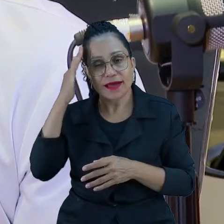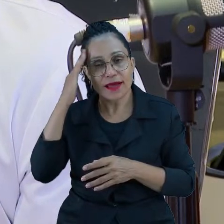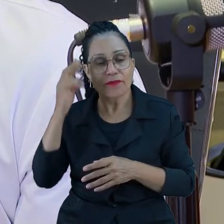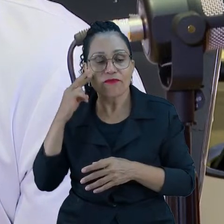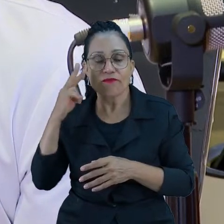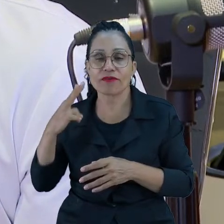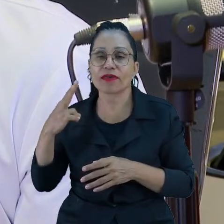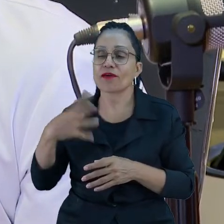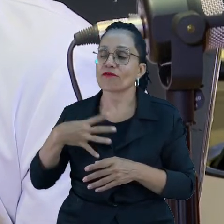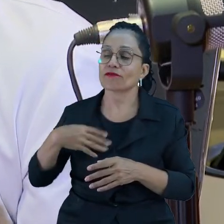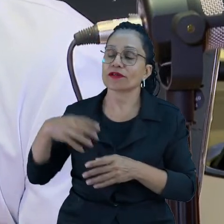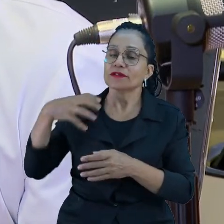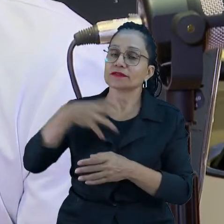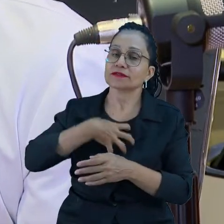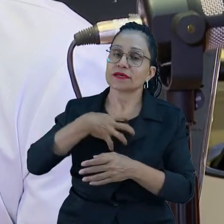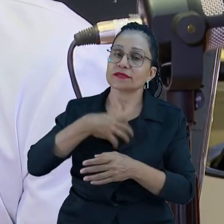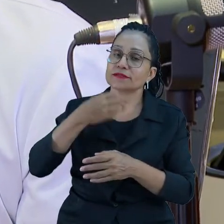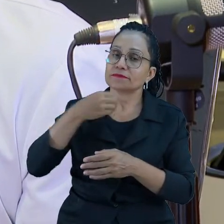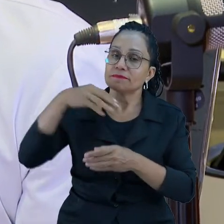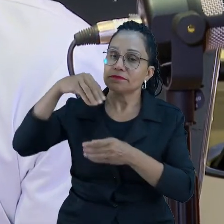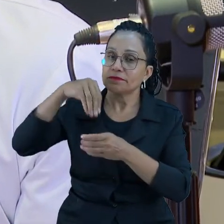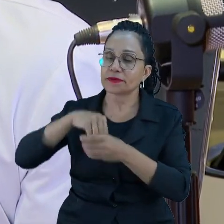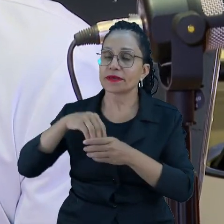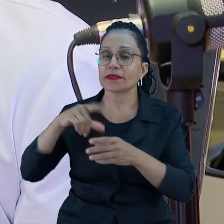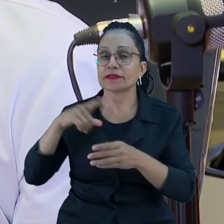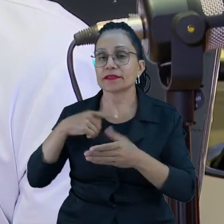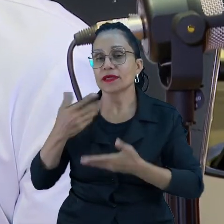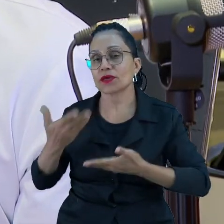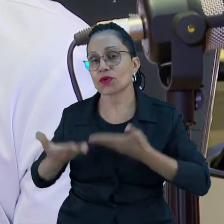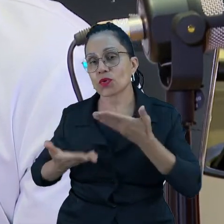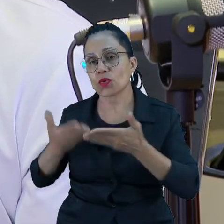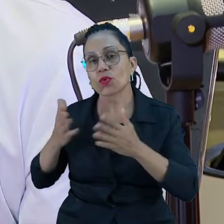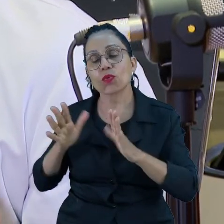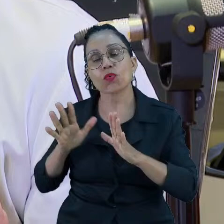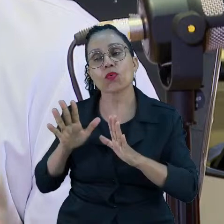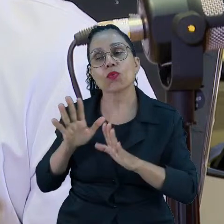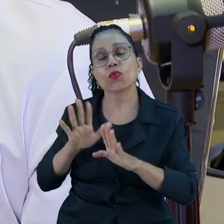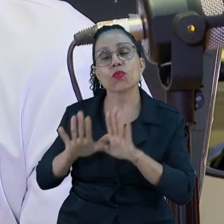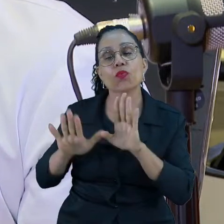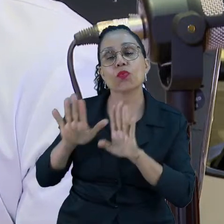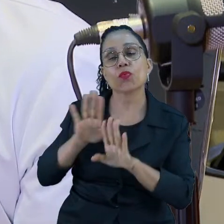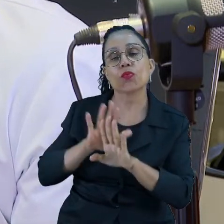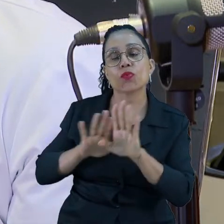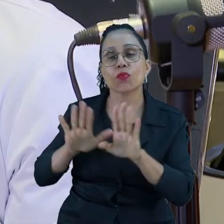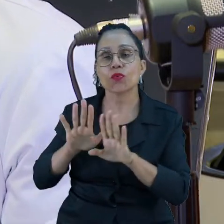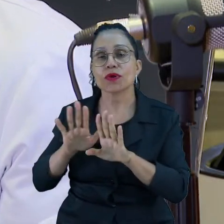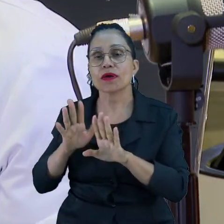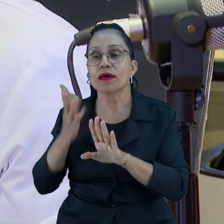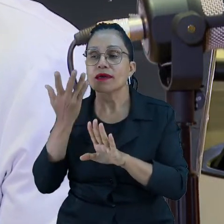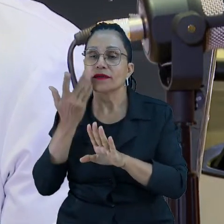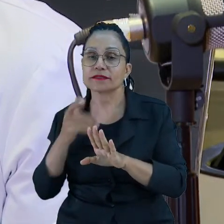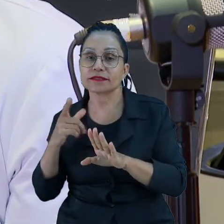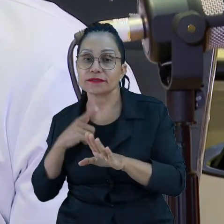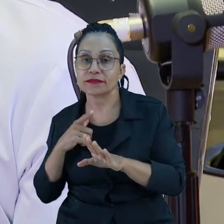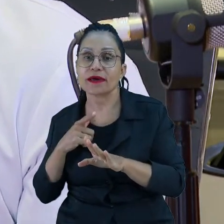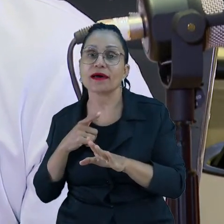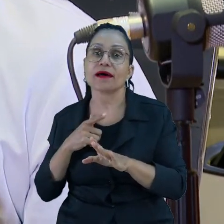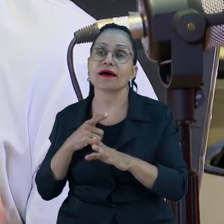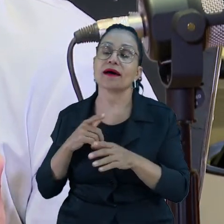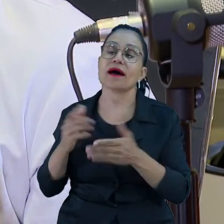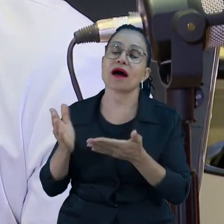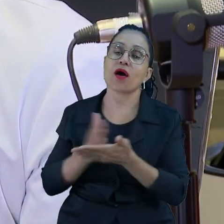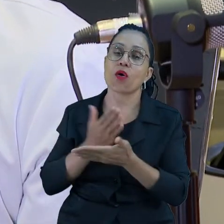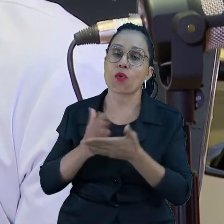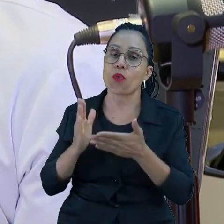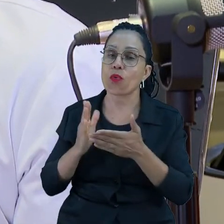dela sente bem lá dentro? Porque a gente tem todo o cuidado do mundo para fazer com que a criança está em crise, a criança está tendo algum problema, muitas vezes a gente